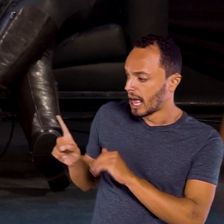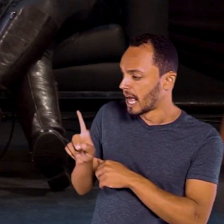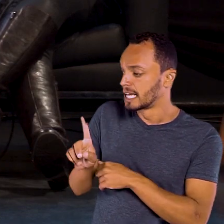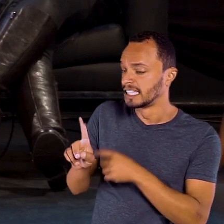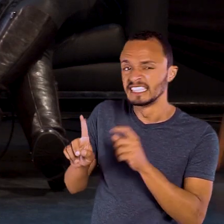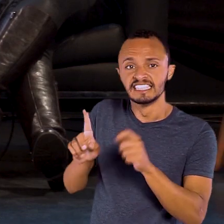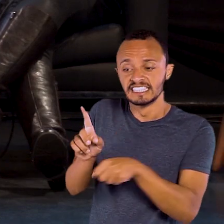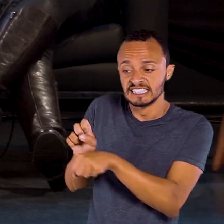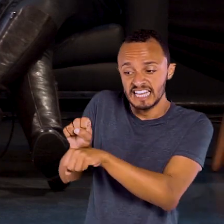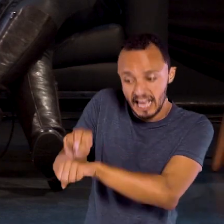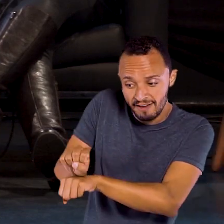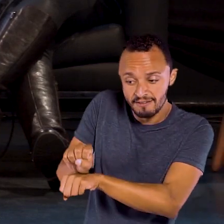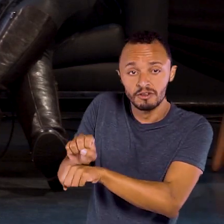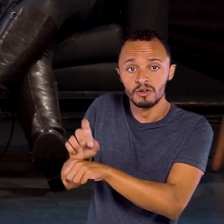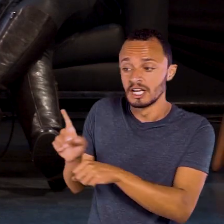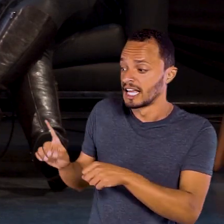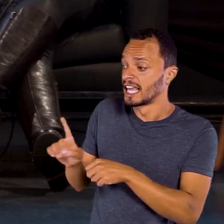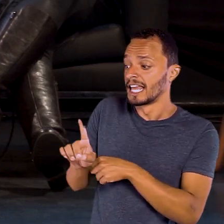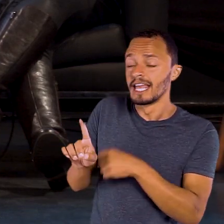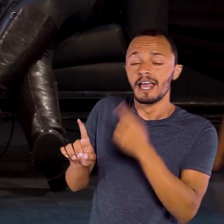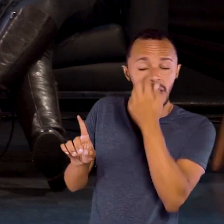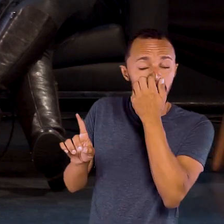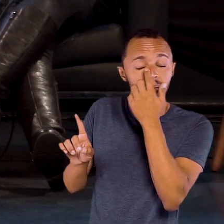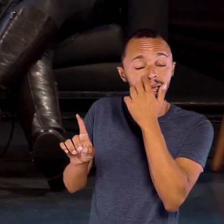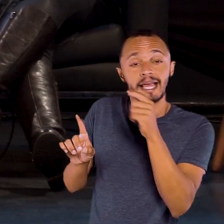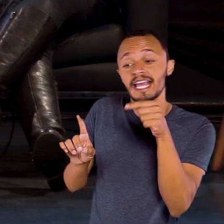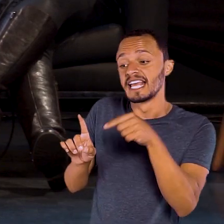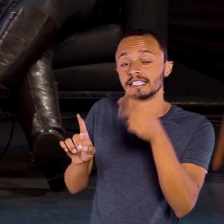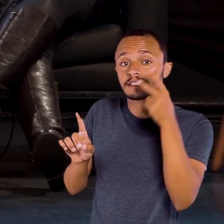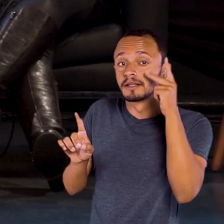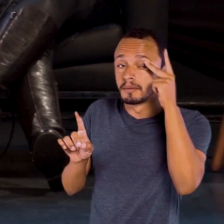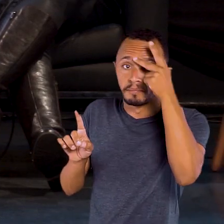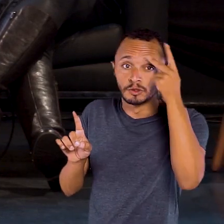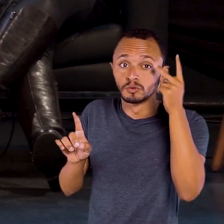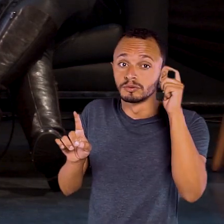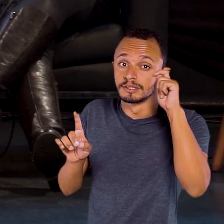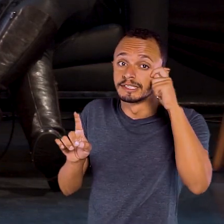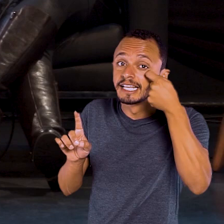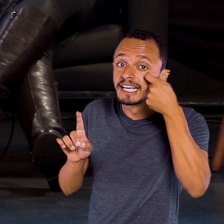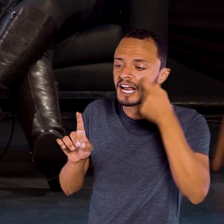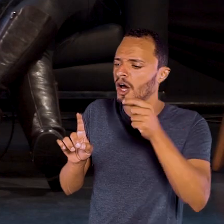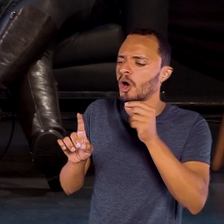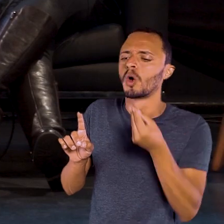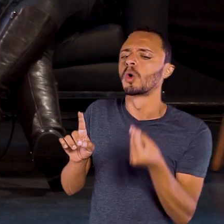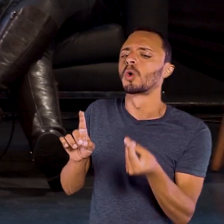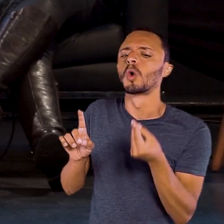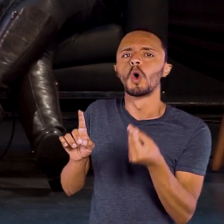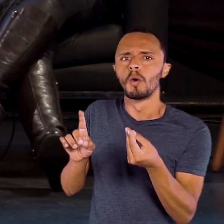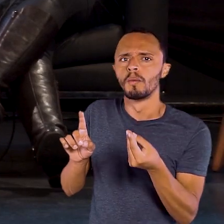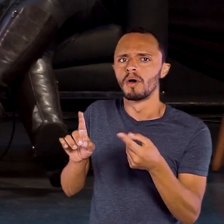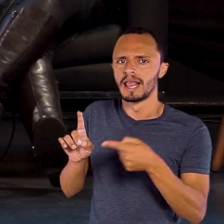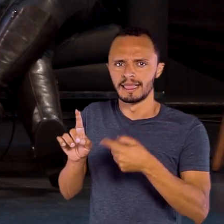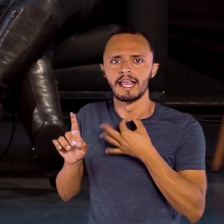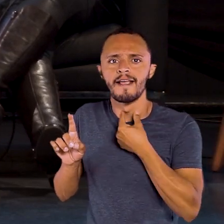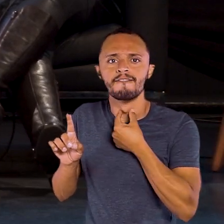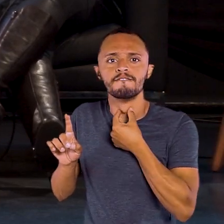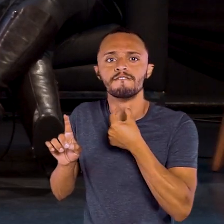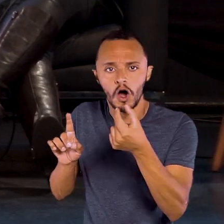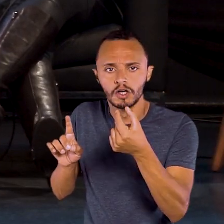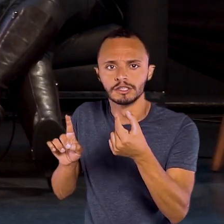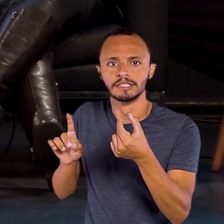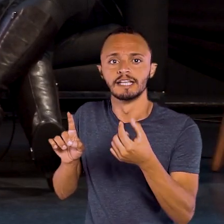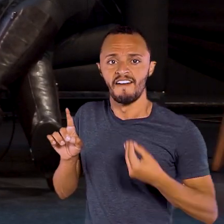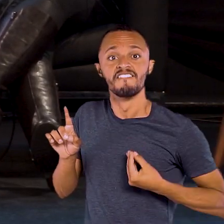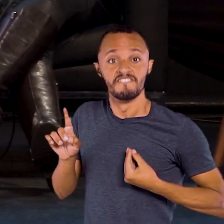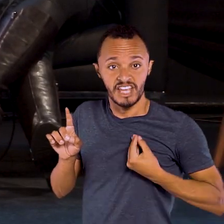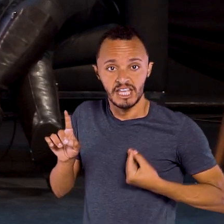Ela vai ter protagonismo, ela vai ter voz, ela vai ter vida. Como a gente traz esses personagens é que é